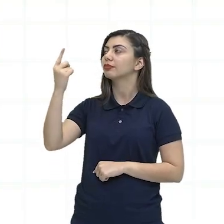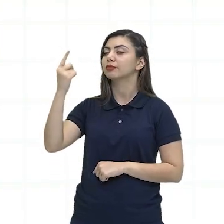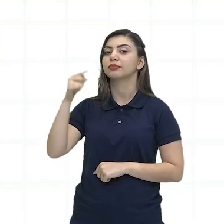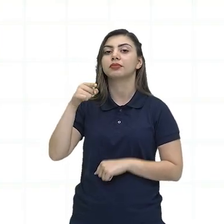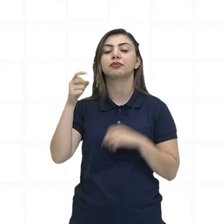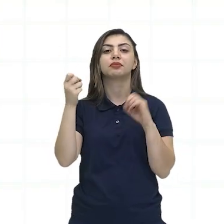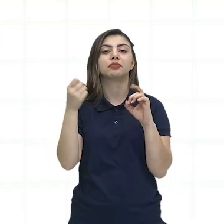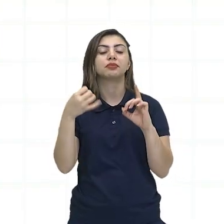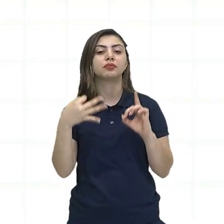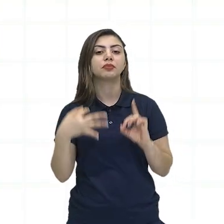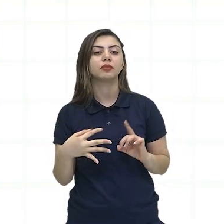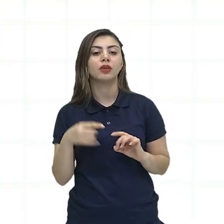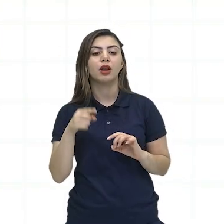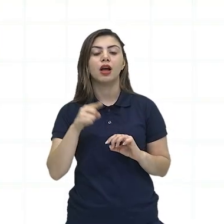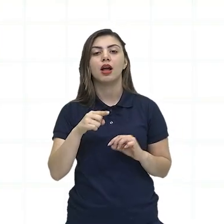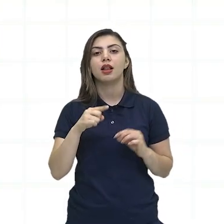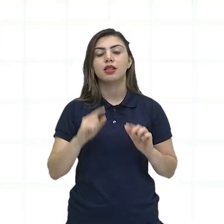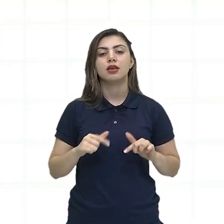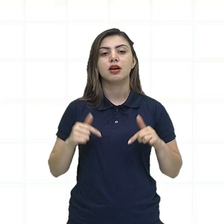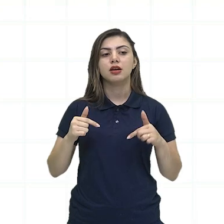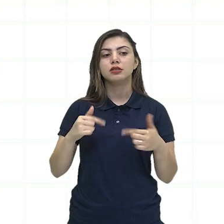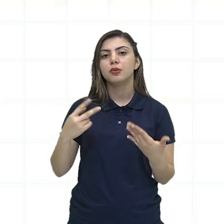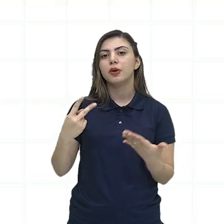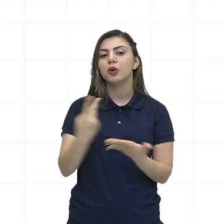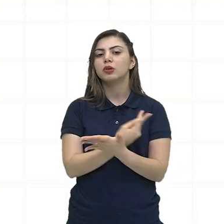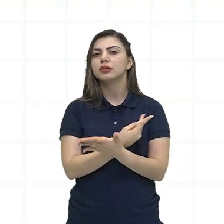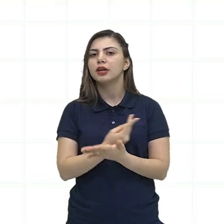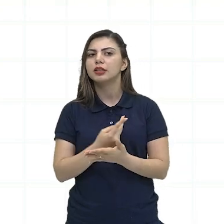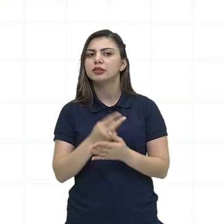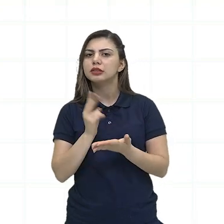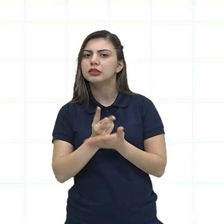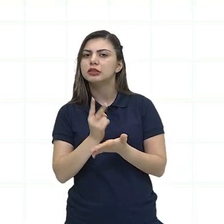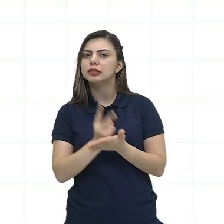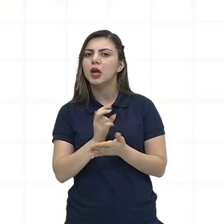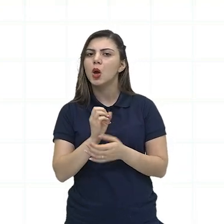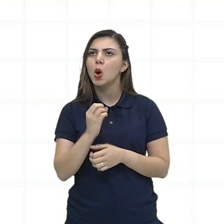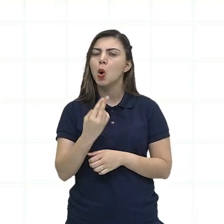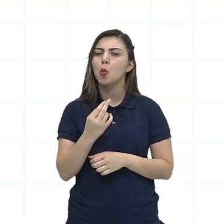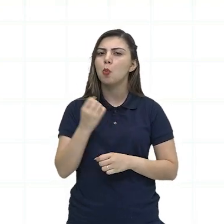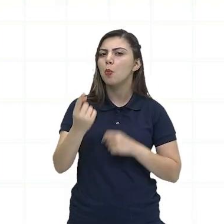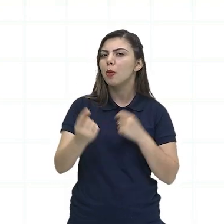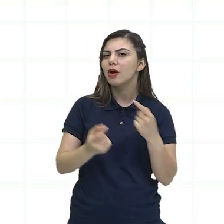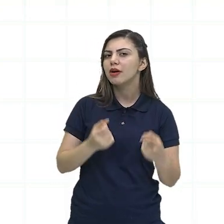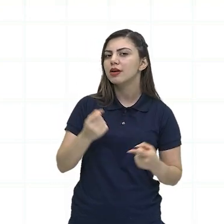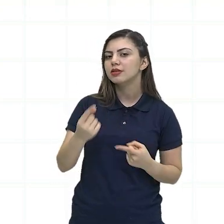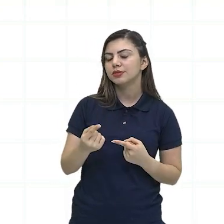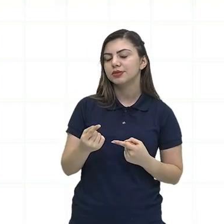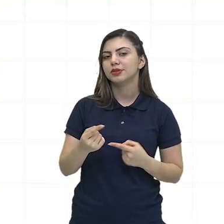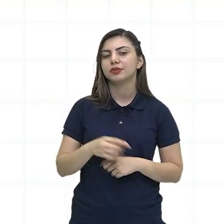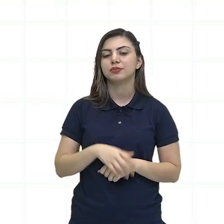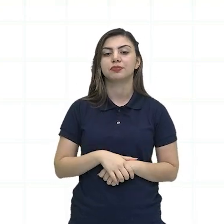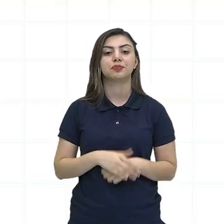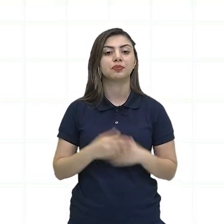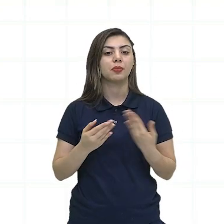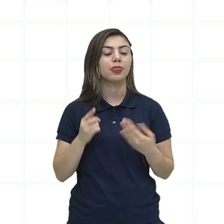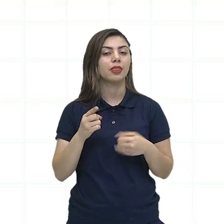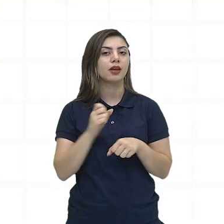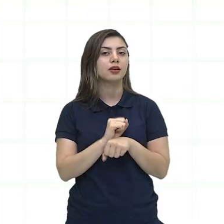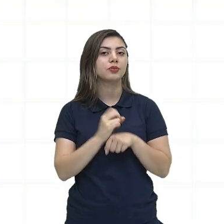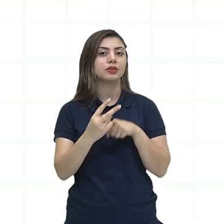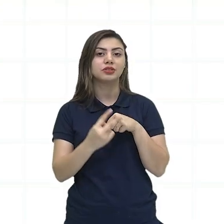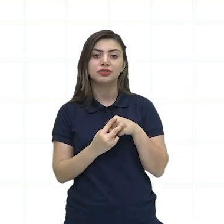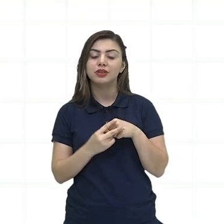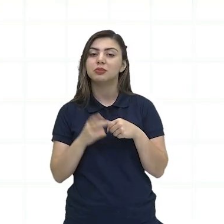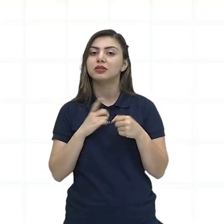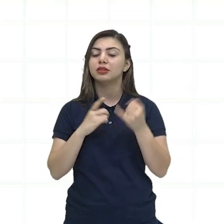que frequência uma ação ocorre, ok? Esse advérbio aqui vai te